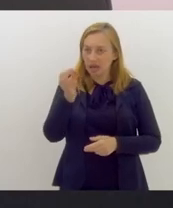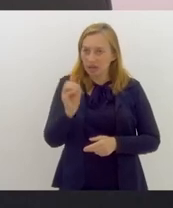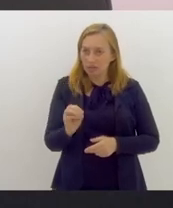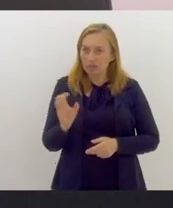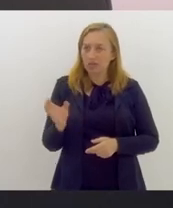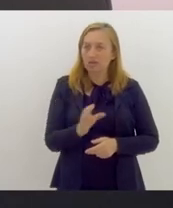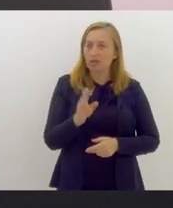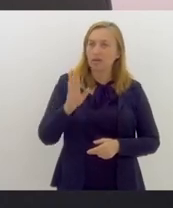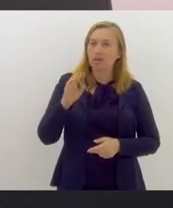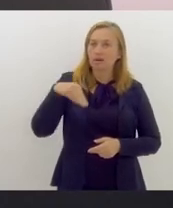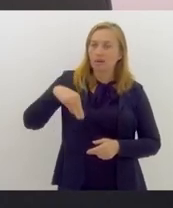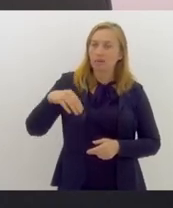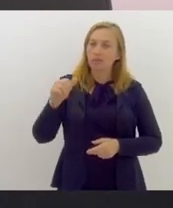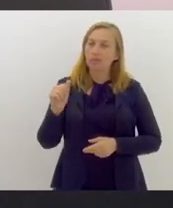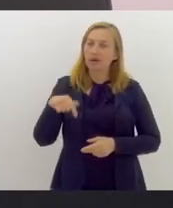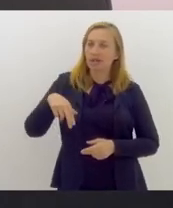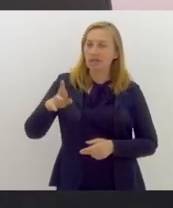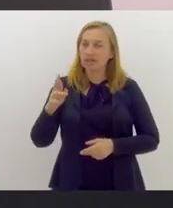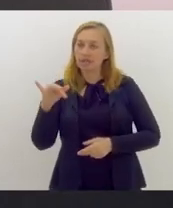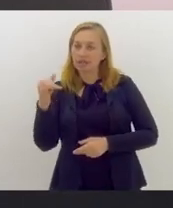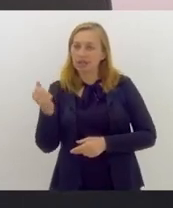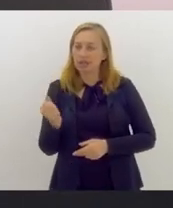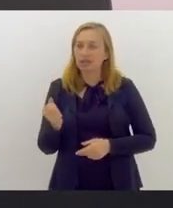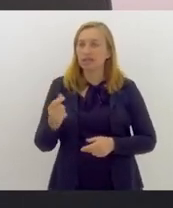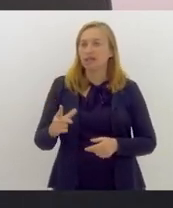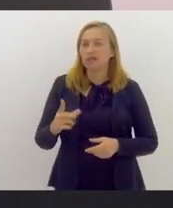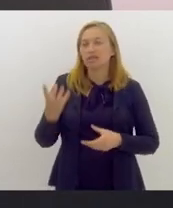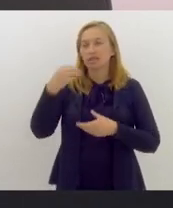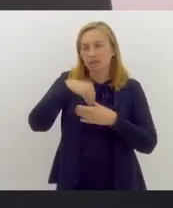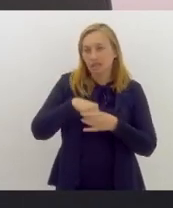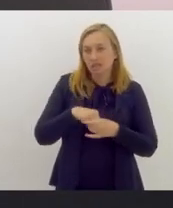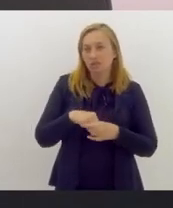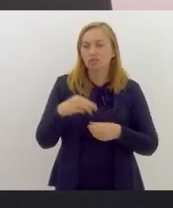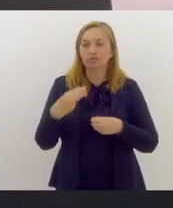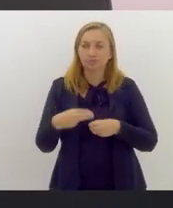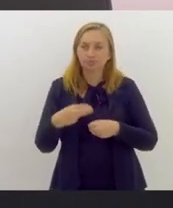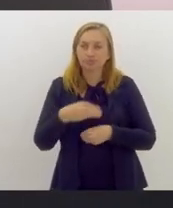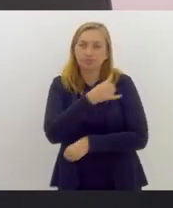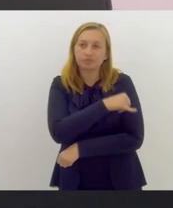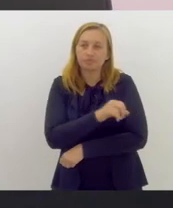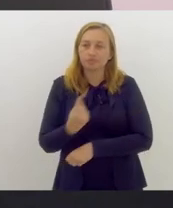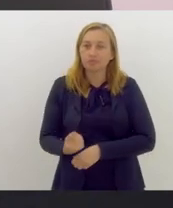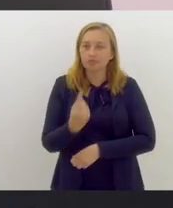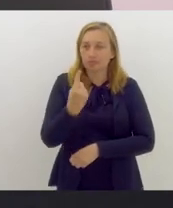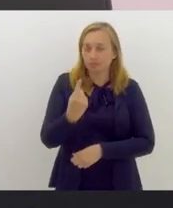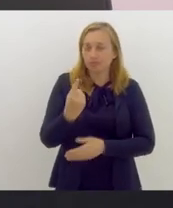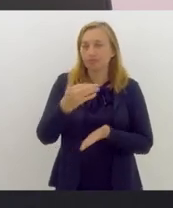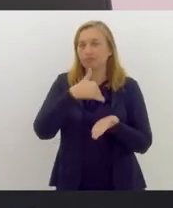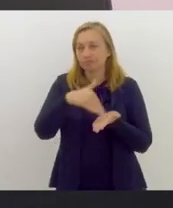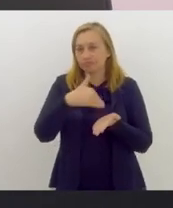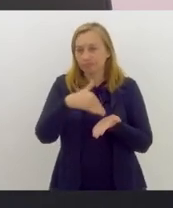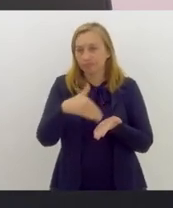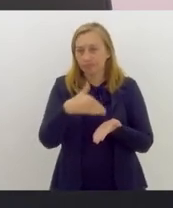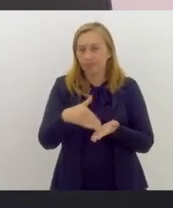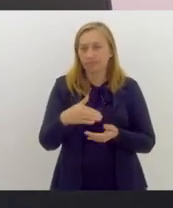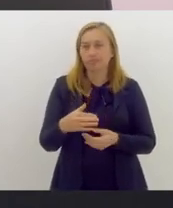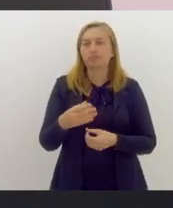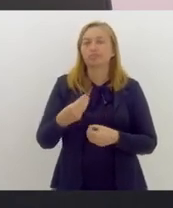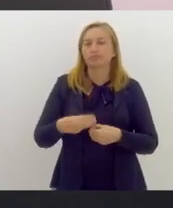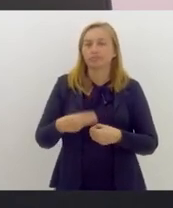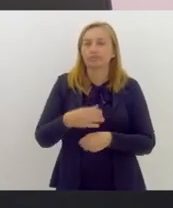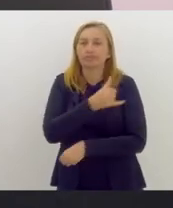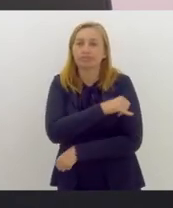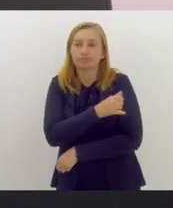Mangue dentro do município do Rio de Janeiro Então esse é o único conhecimento que a secretaria de ambiente e clima do município de Rio de Janeiro tem sobre o processo